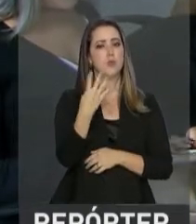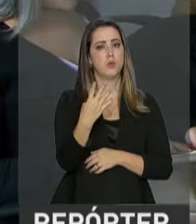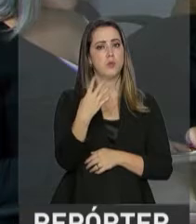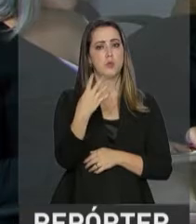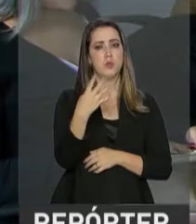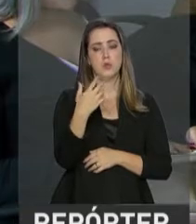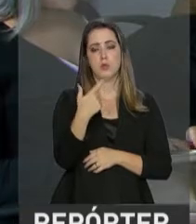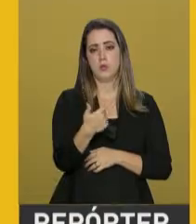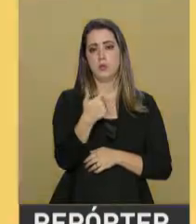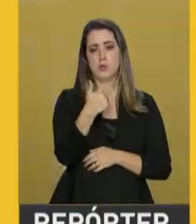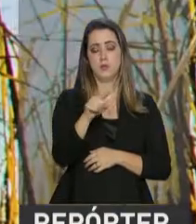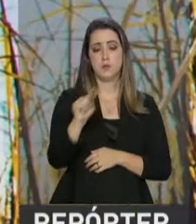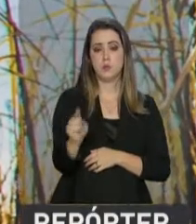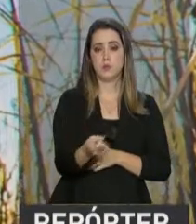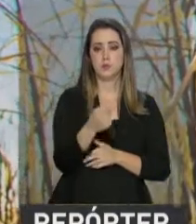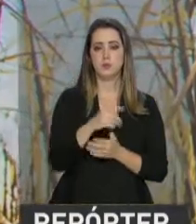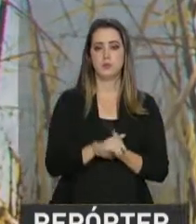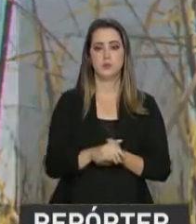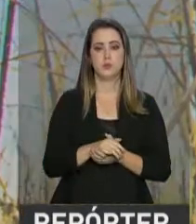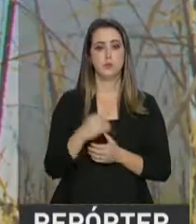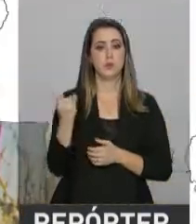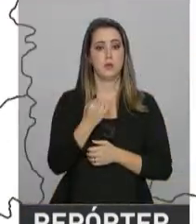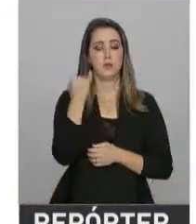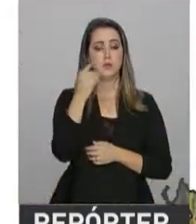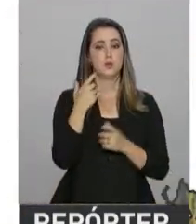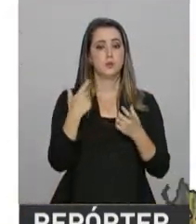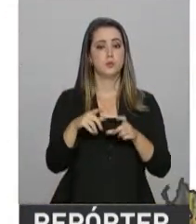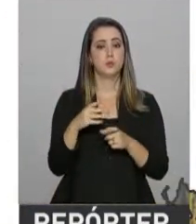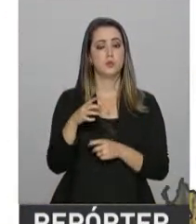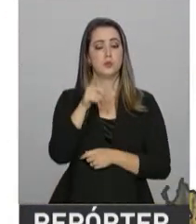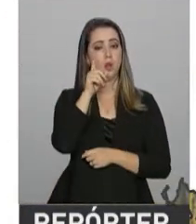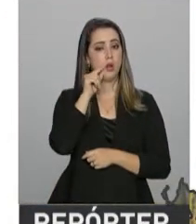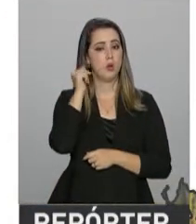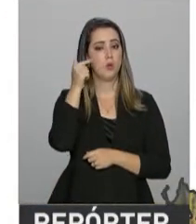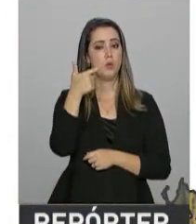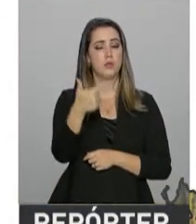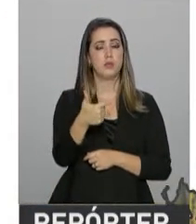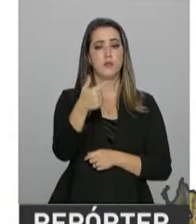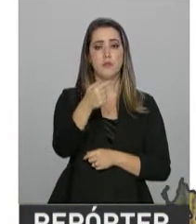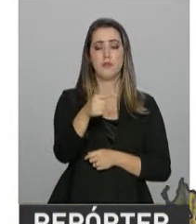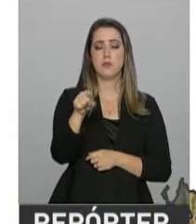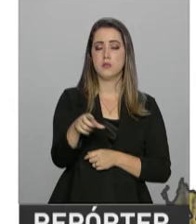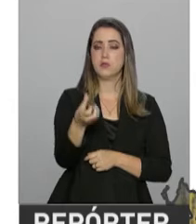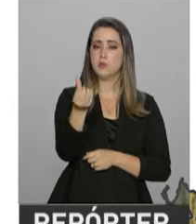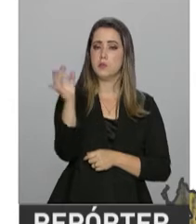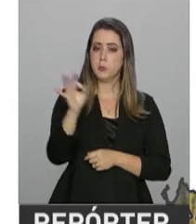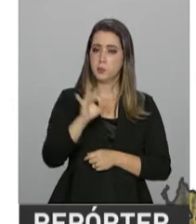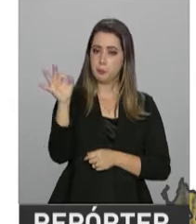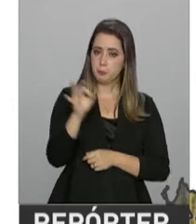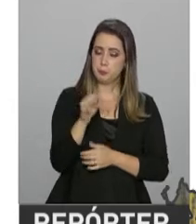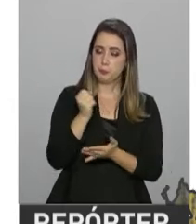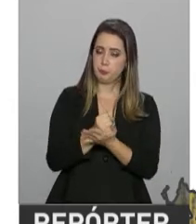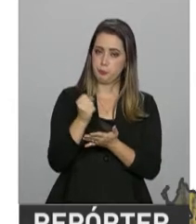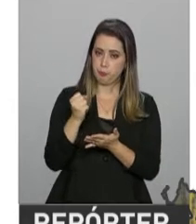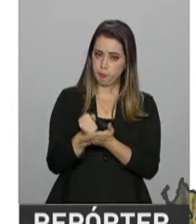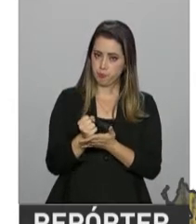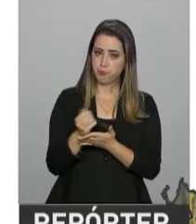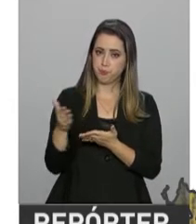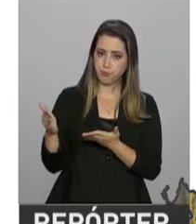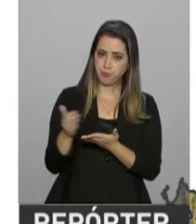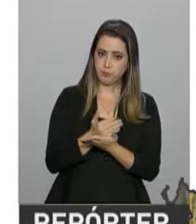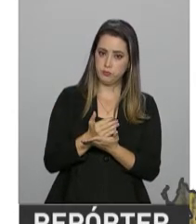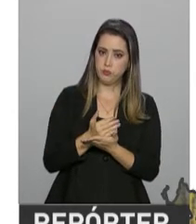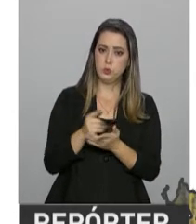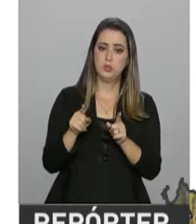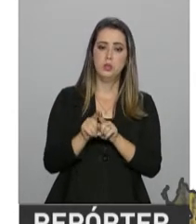422 mil o destaque ficou com o estado de alagoas com 27,6 por cento das contratações e o